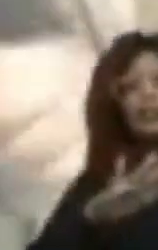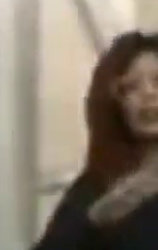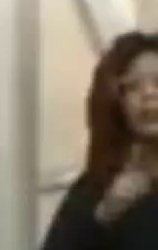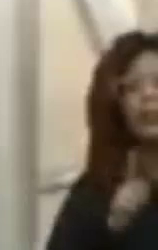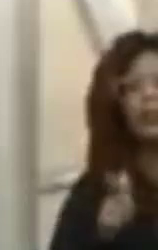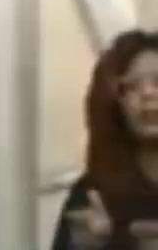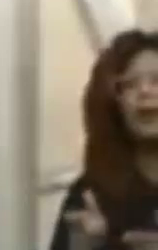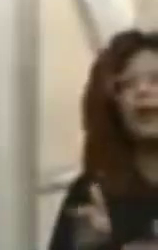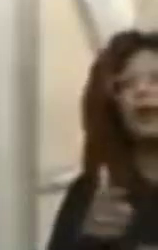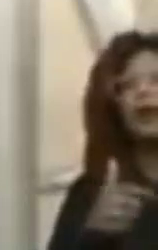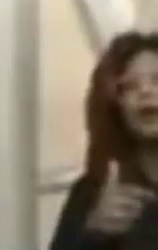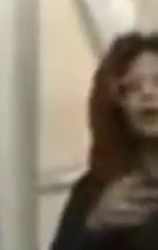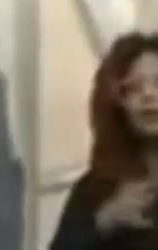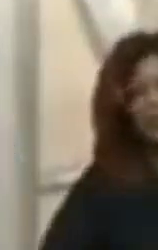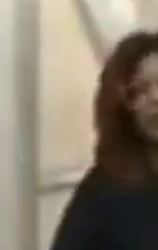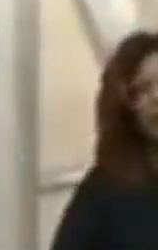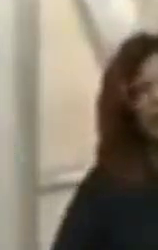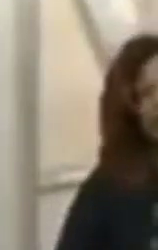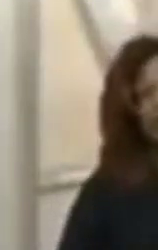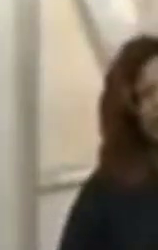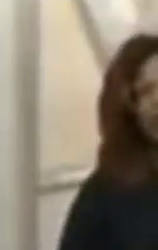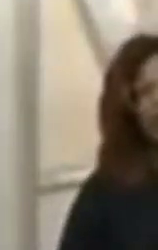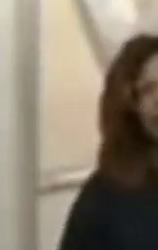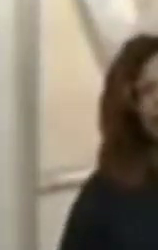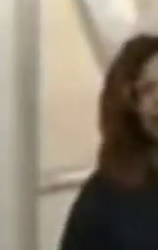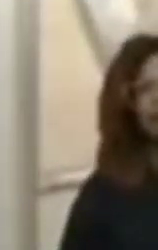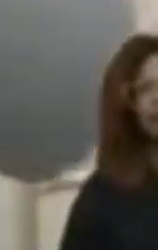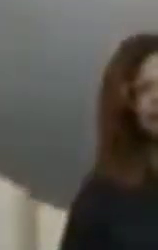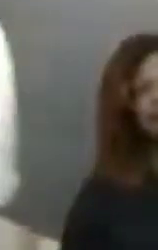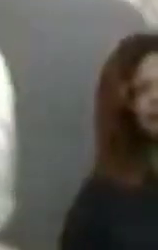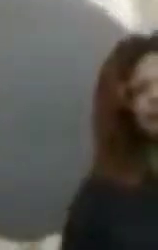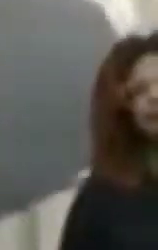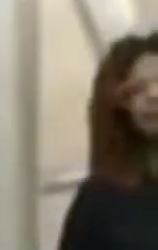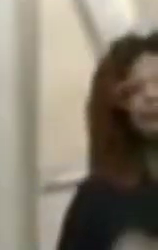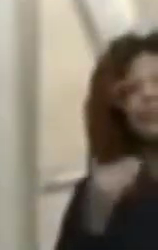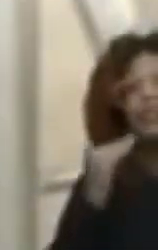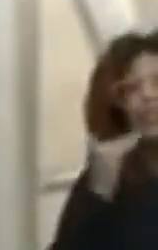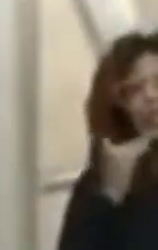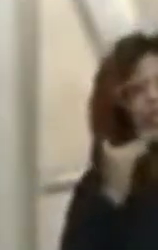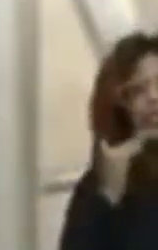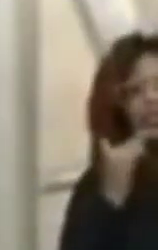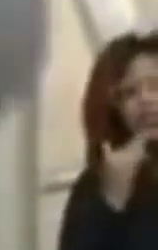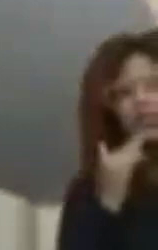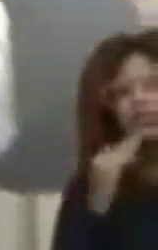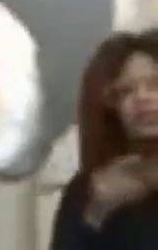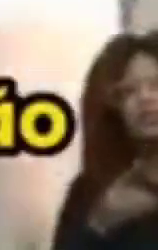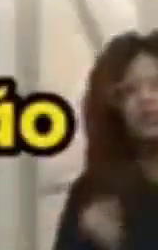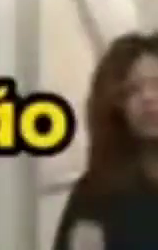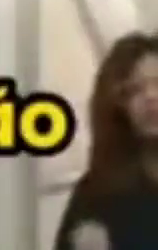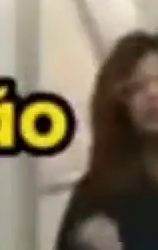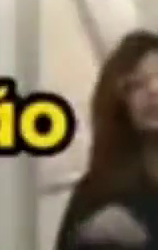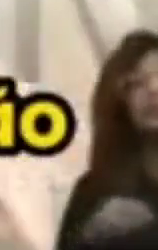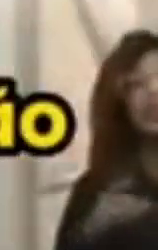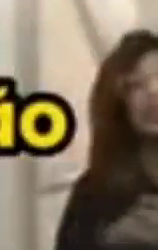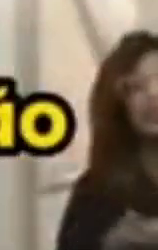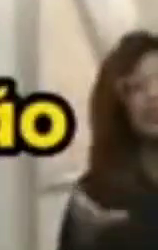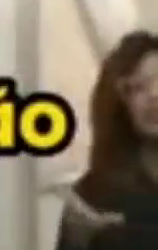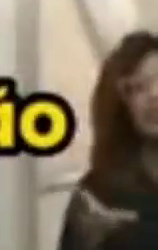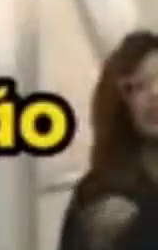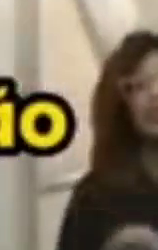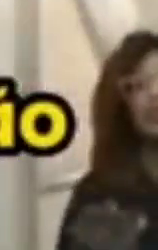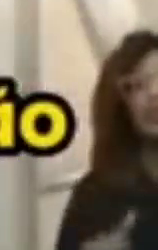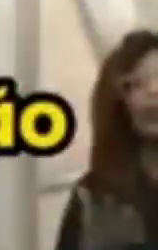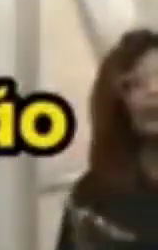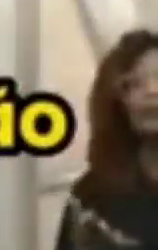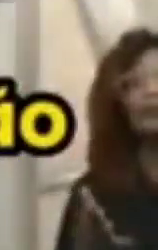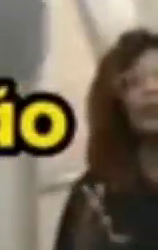Essa é a democracia de vocês, que perverteu a democracia quando o presidente Lula construiu o